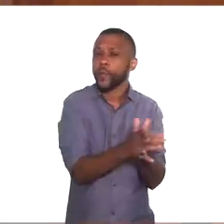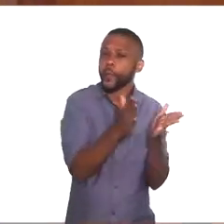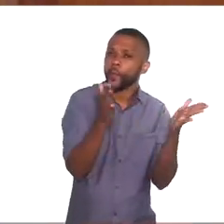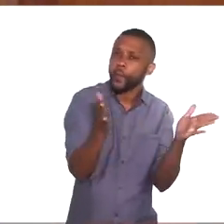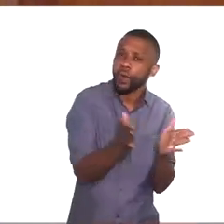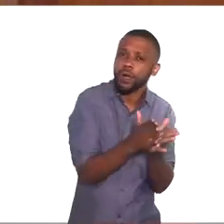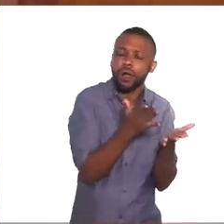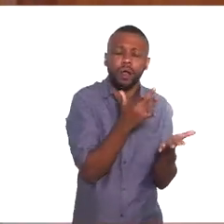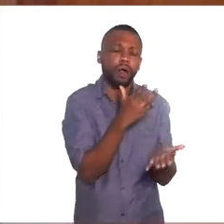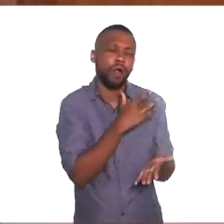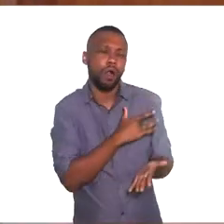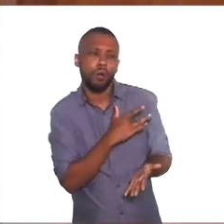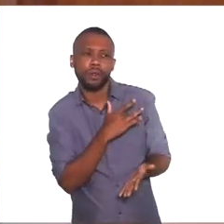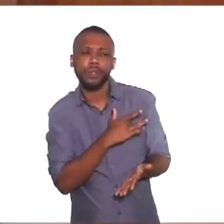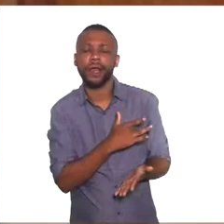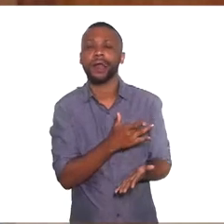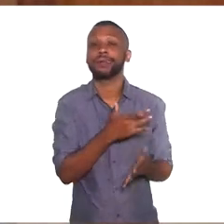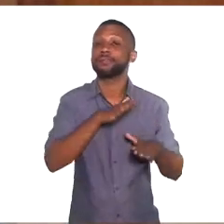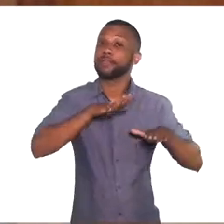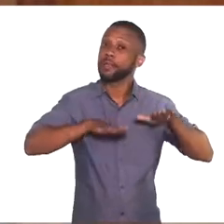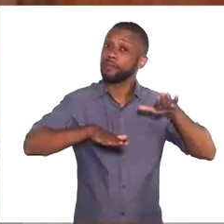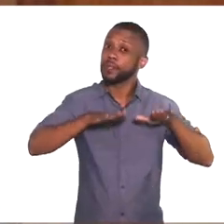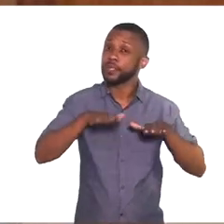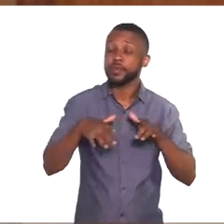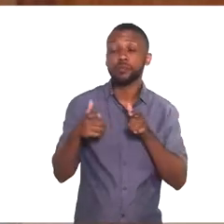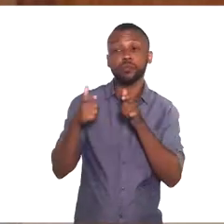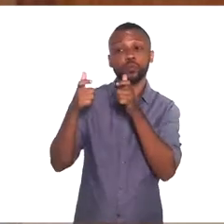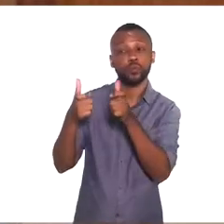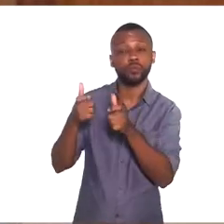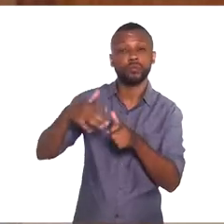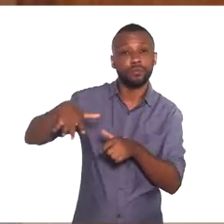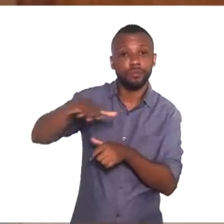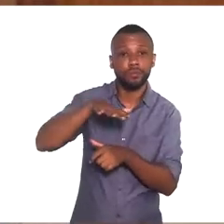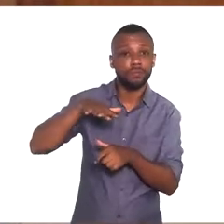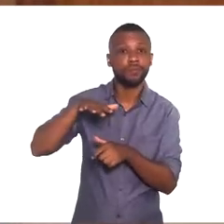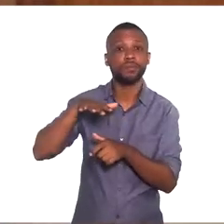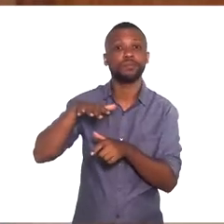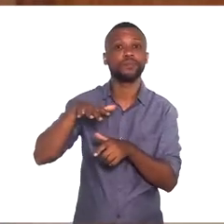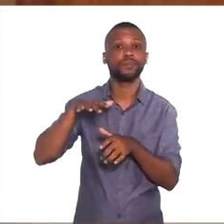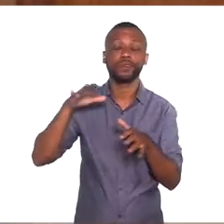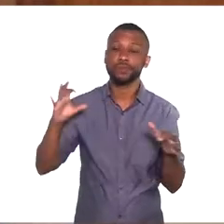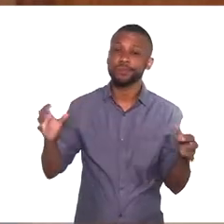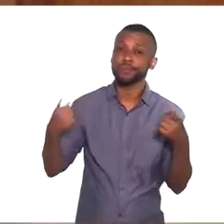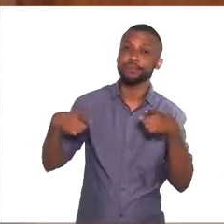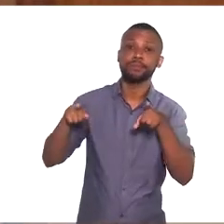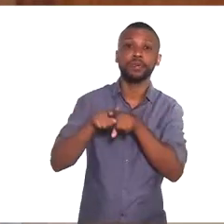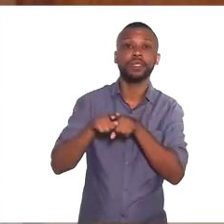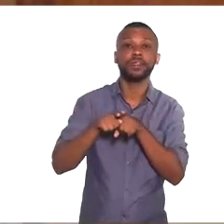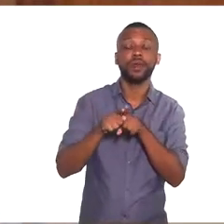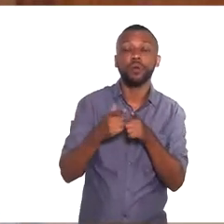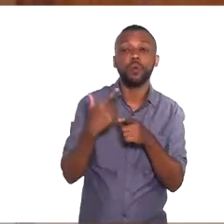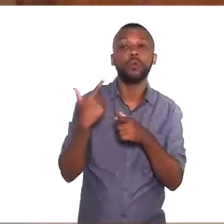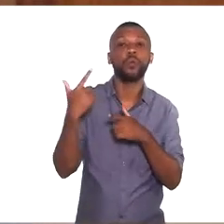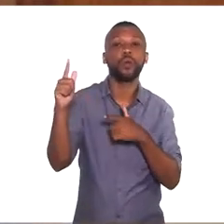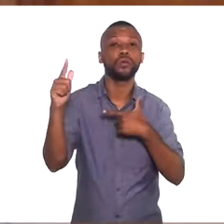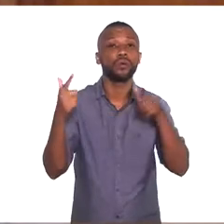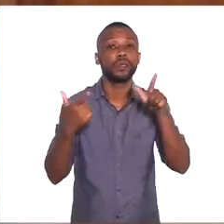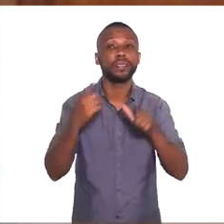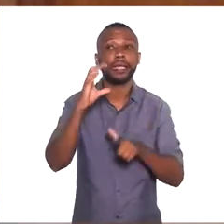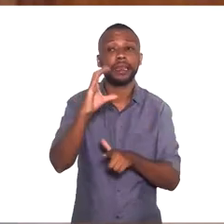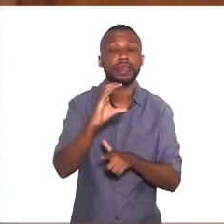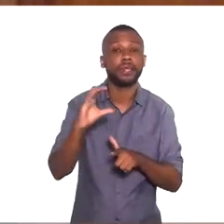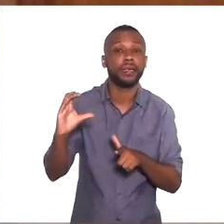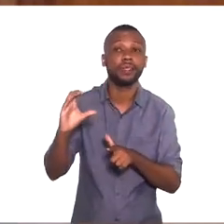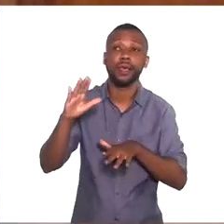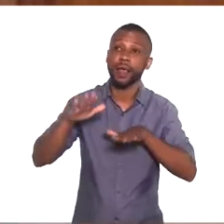aos necessitados e que não sejam muito CEP da região que está situada era reparte com outras né Então as de